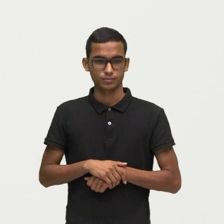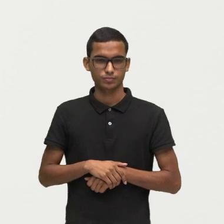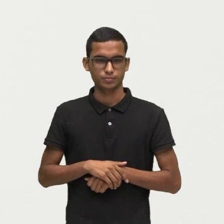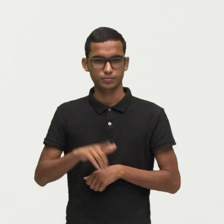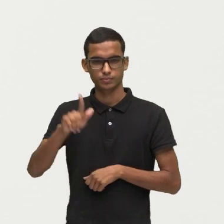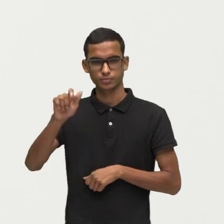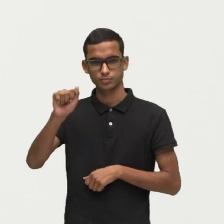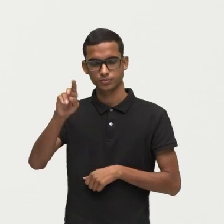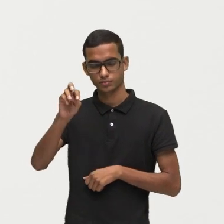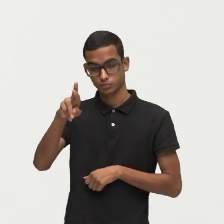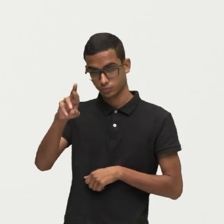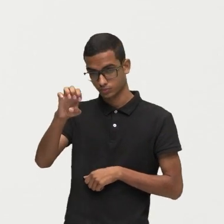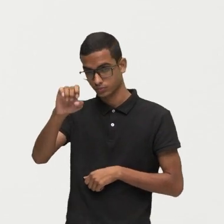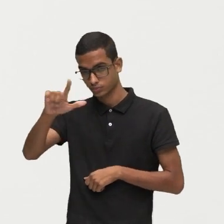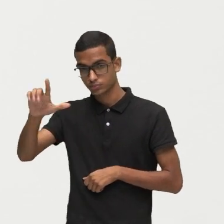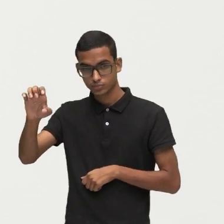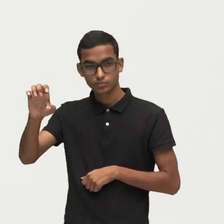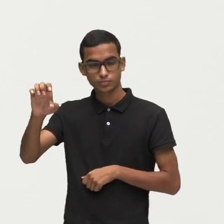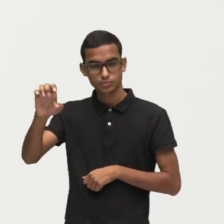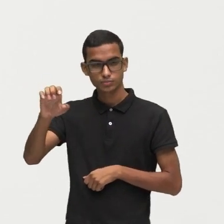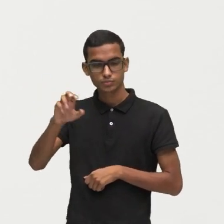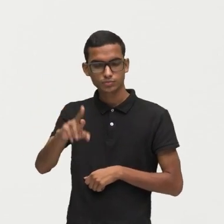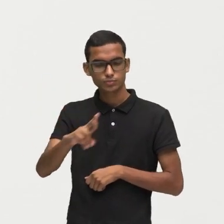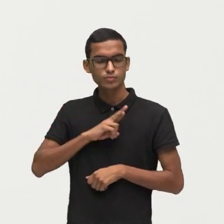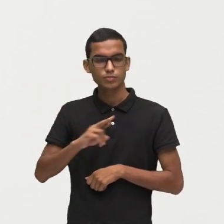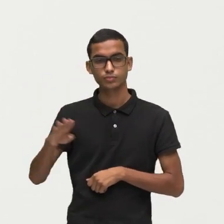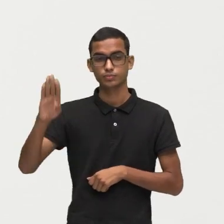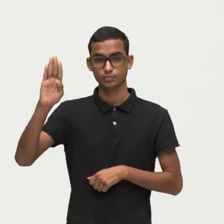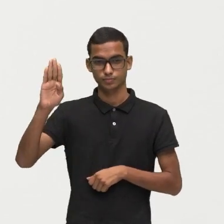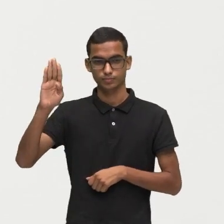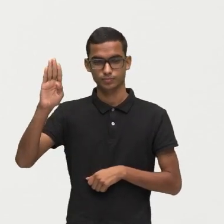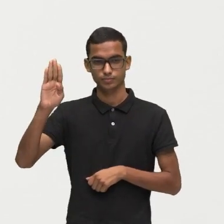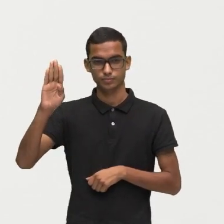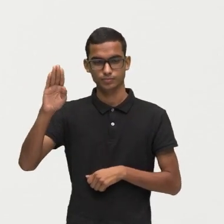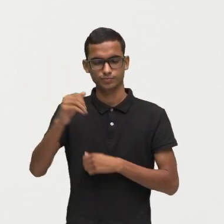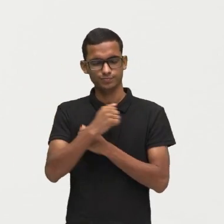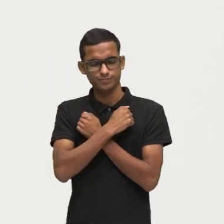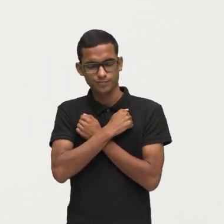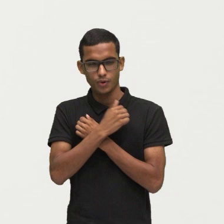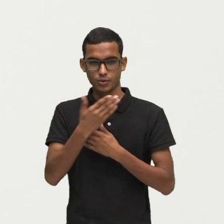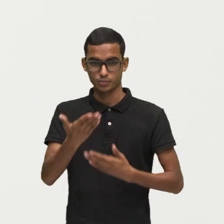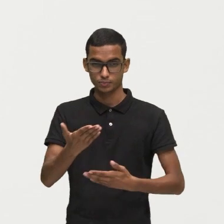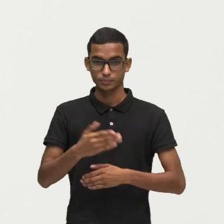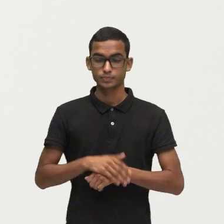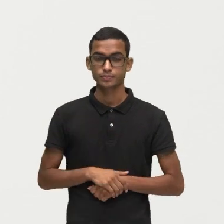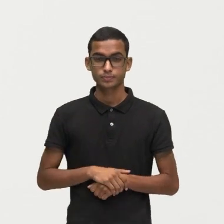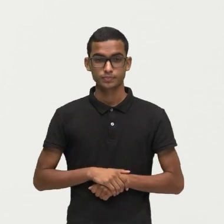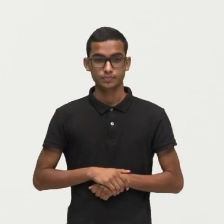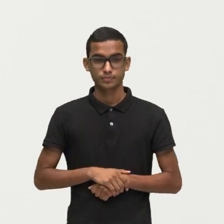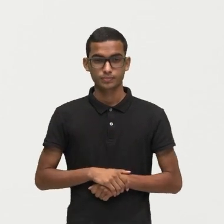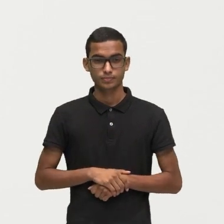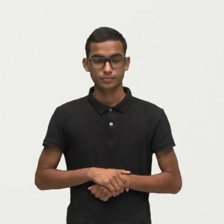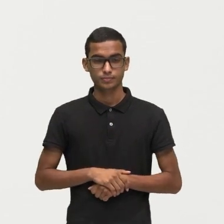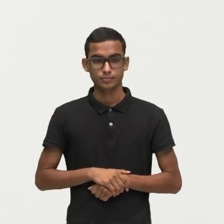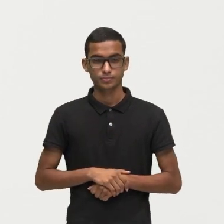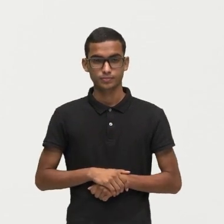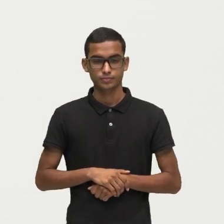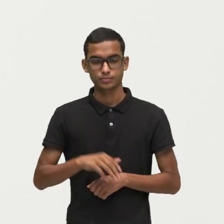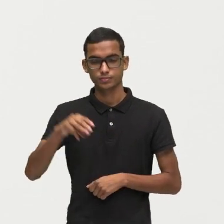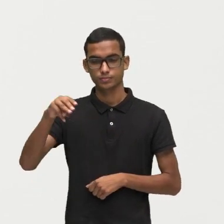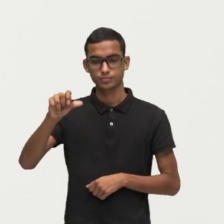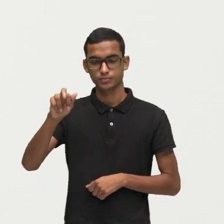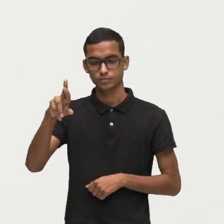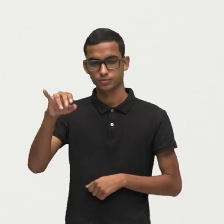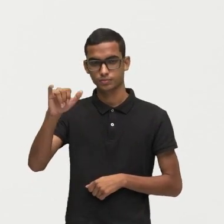A Gabriele. A Gabriele marcou a alternativa B. Um abraço para você, tá? A Maria